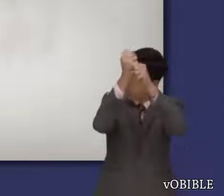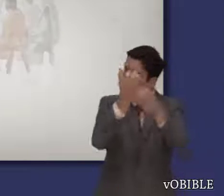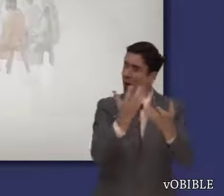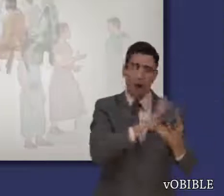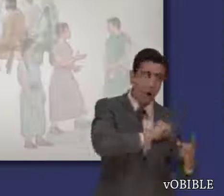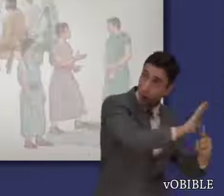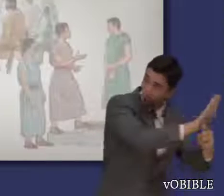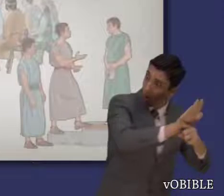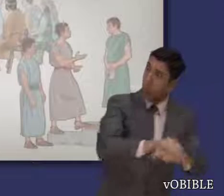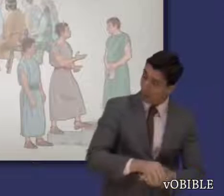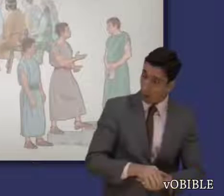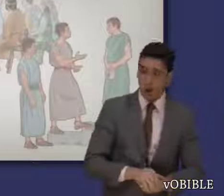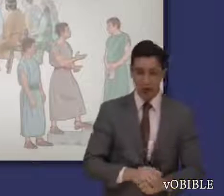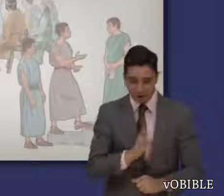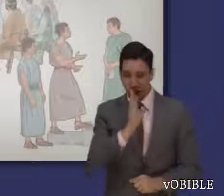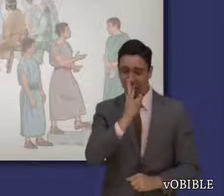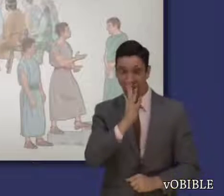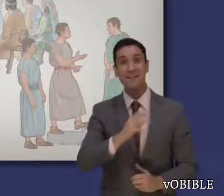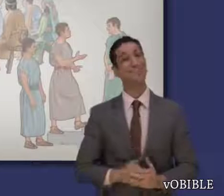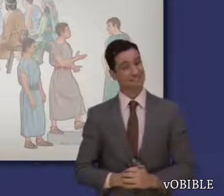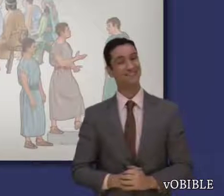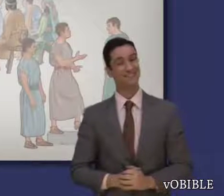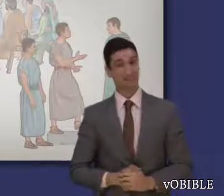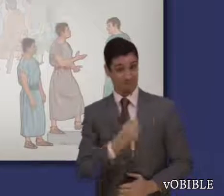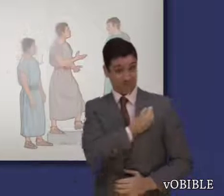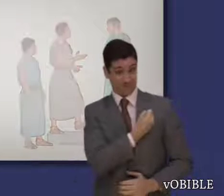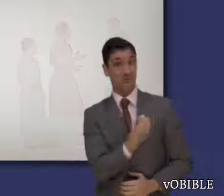ele contou a Paulo sobre o grande amor e fé da congregação.